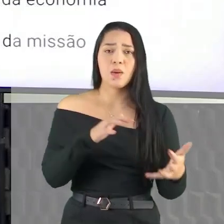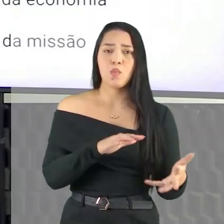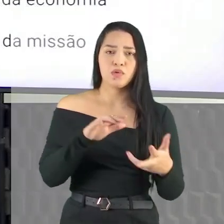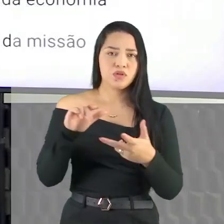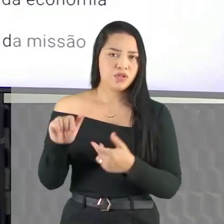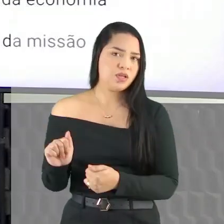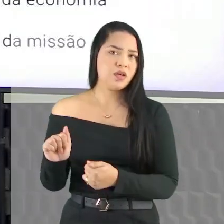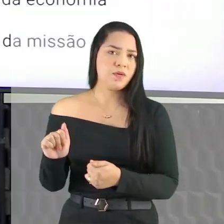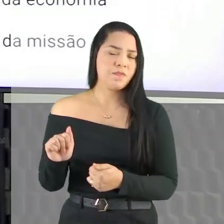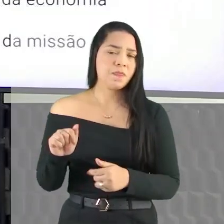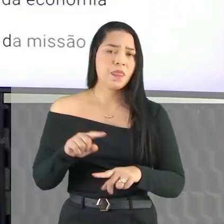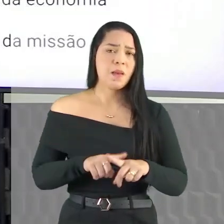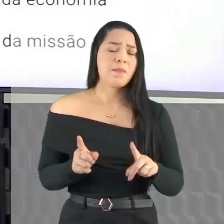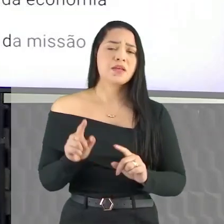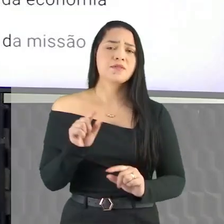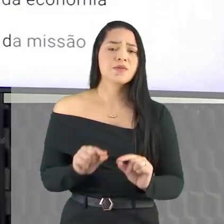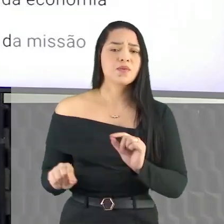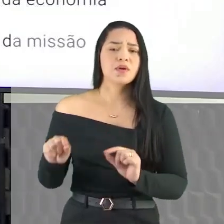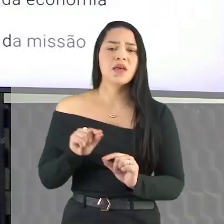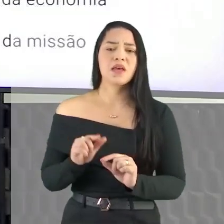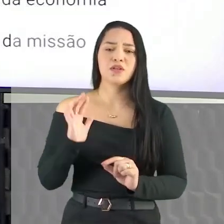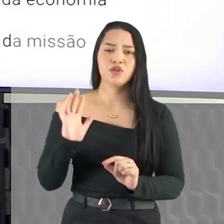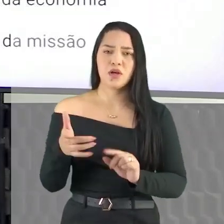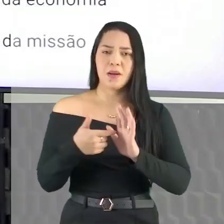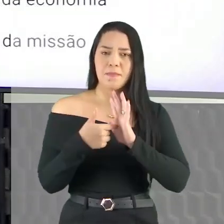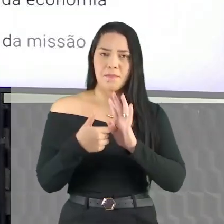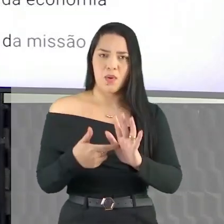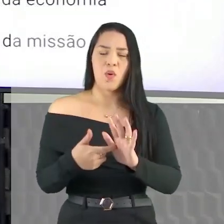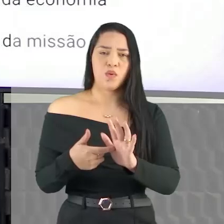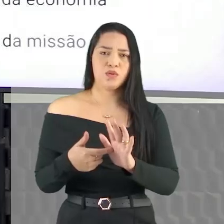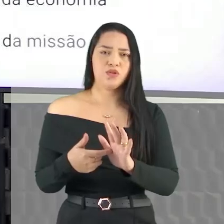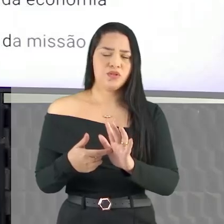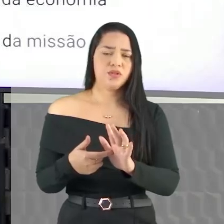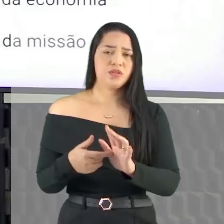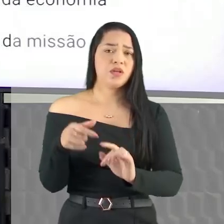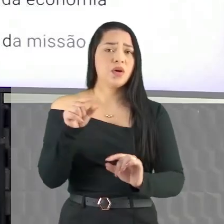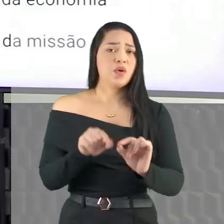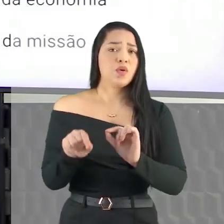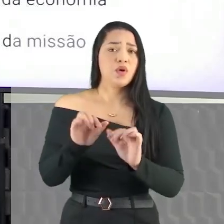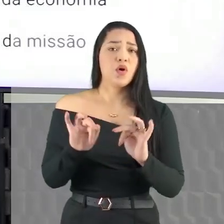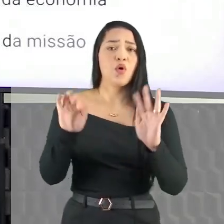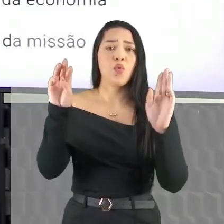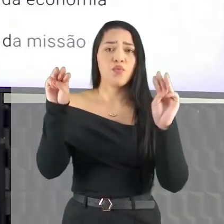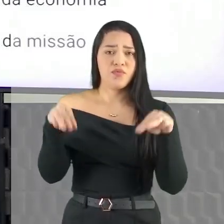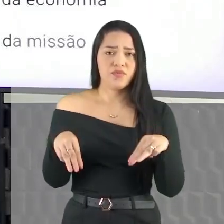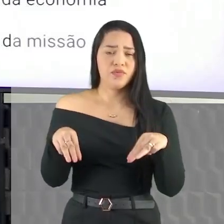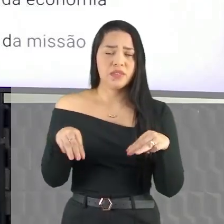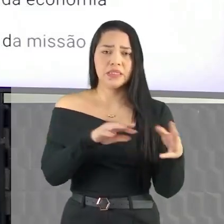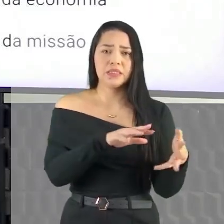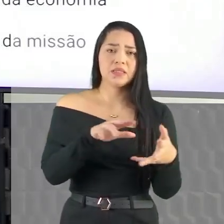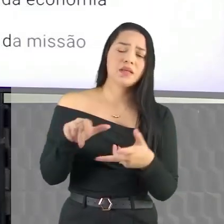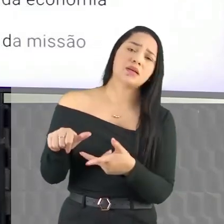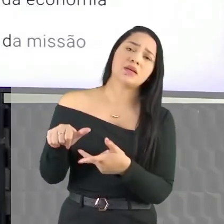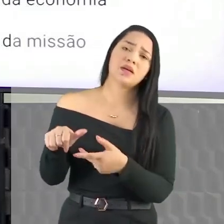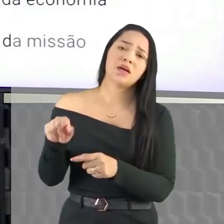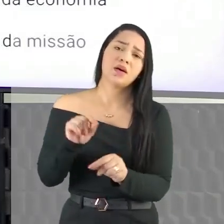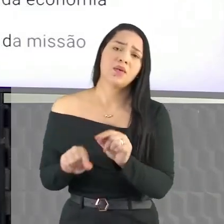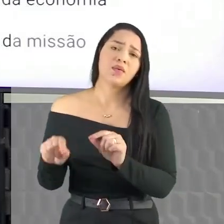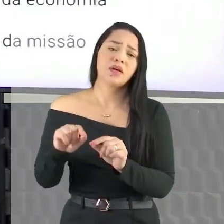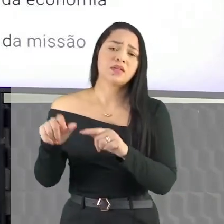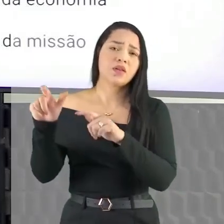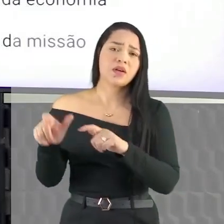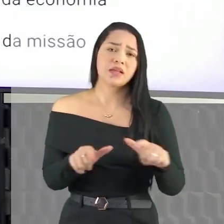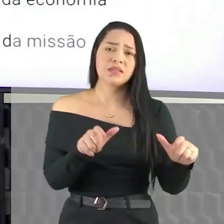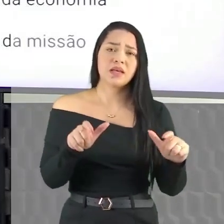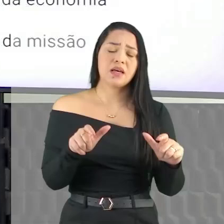que esse imperialismo, embora ele possa, a partir do fim da Primeira Guerra Mundial, né, ter se